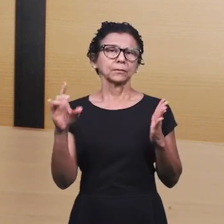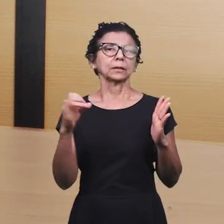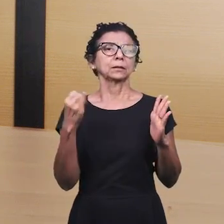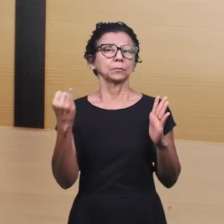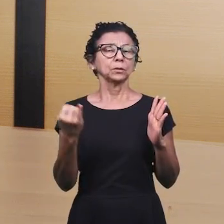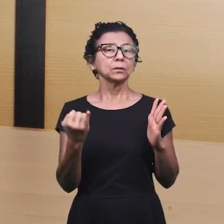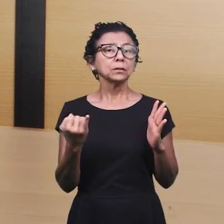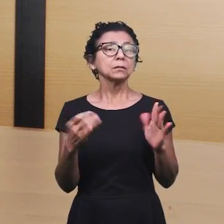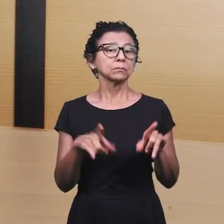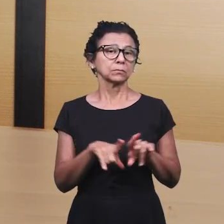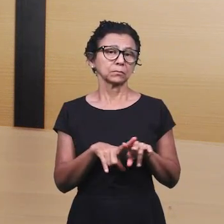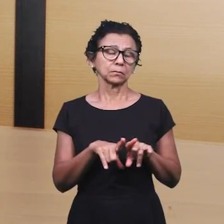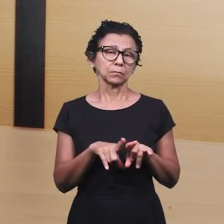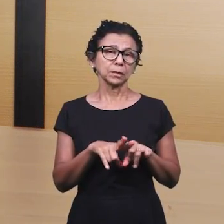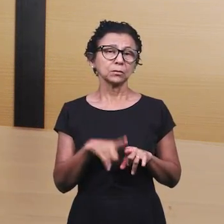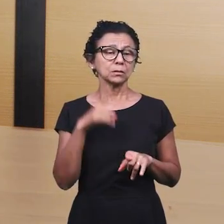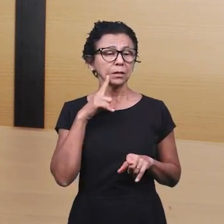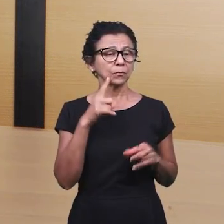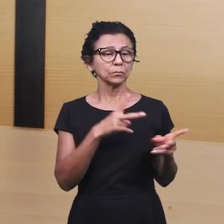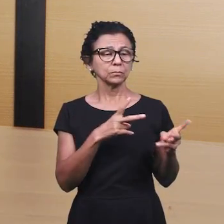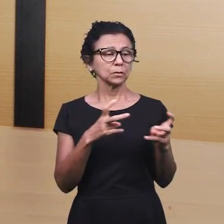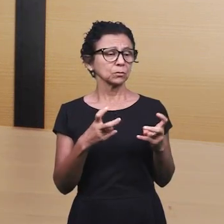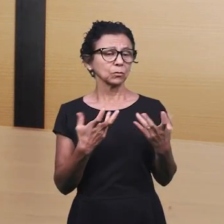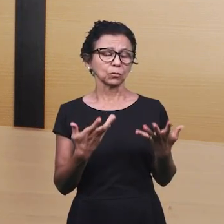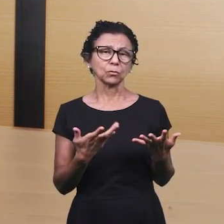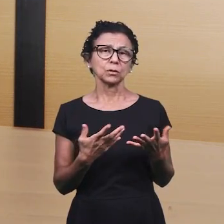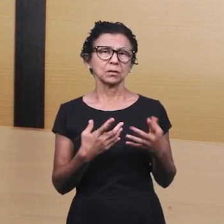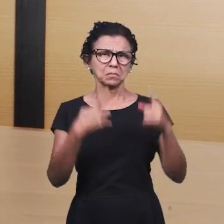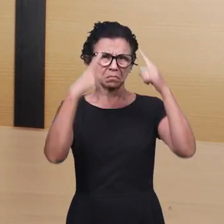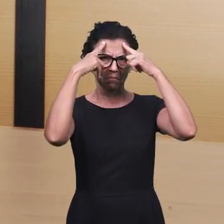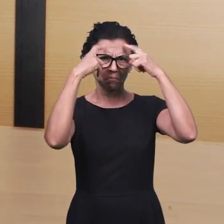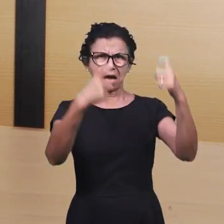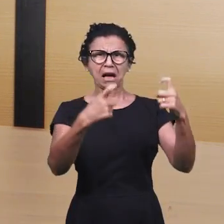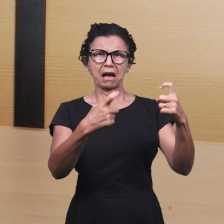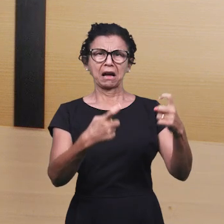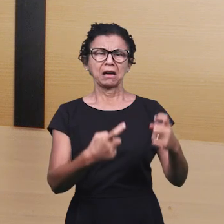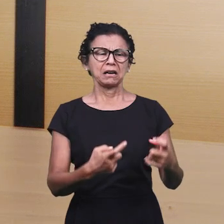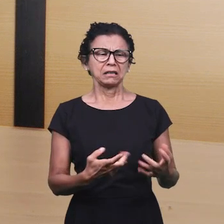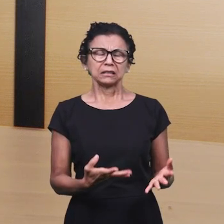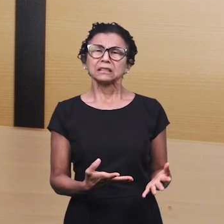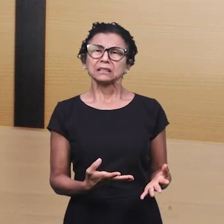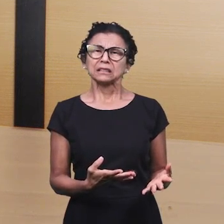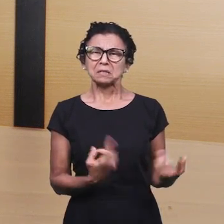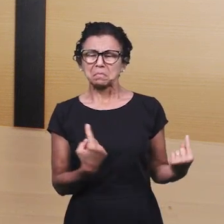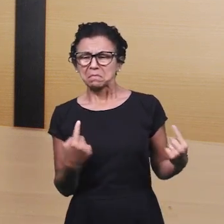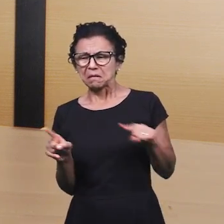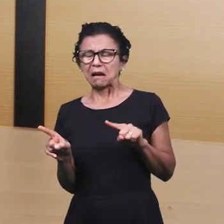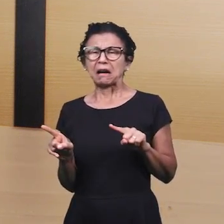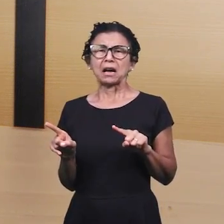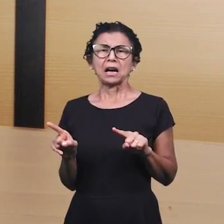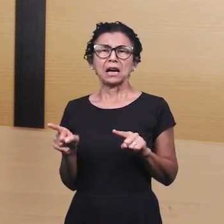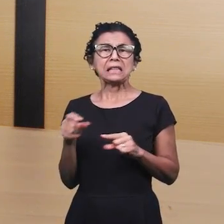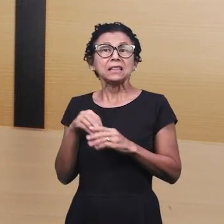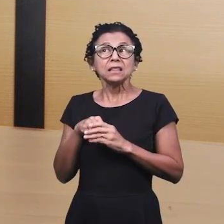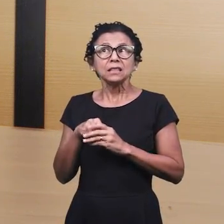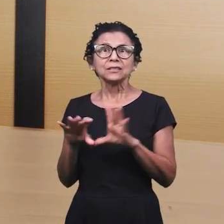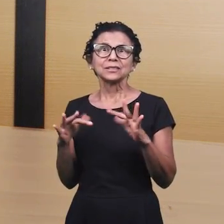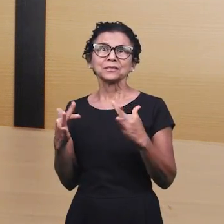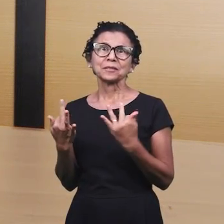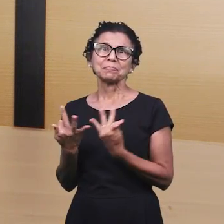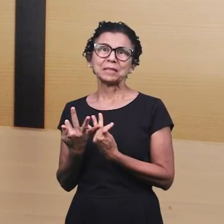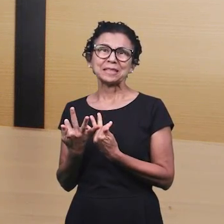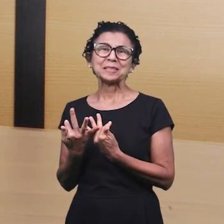é importantíssimo para nós, mas como os exemplos que têm surgido. A violência que atinge os lares,